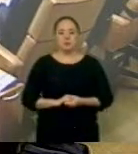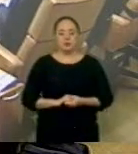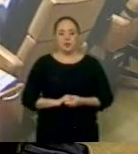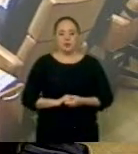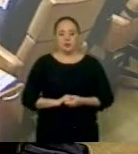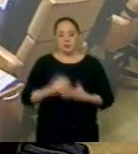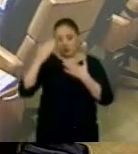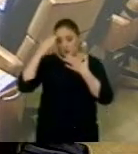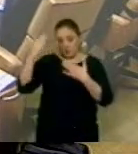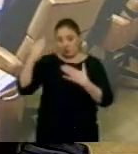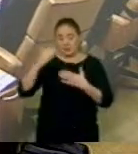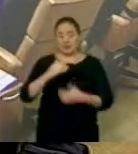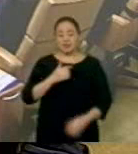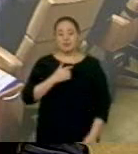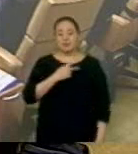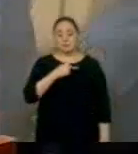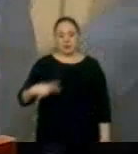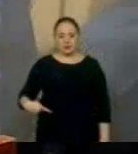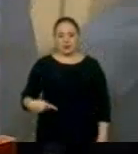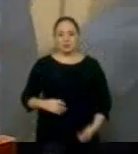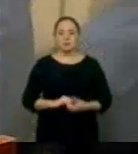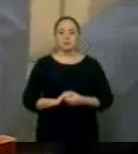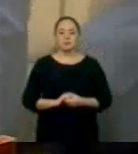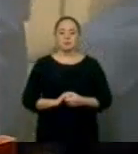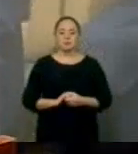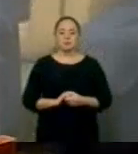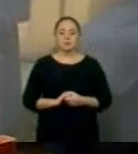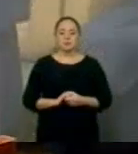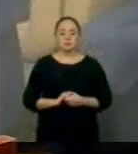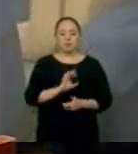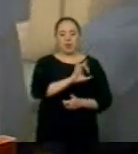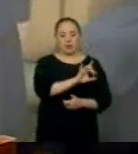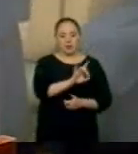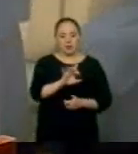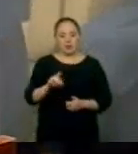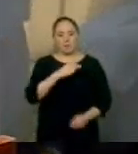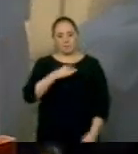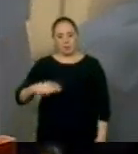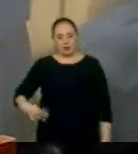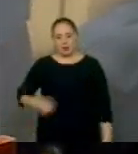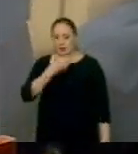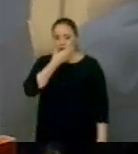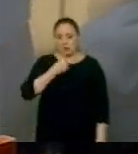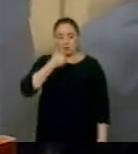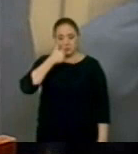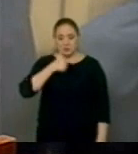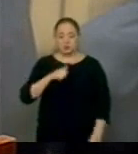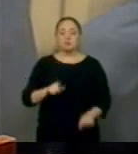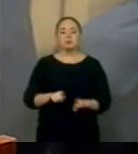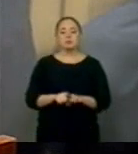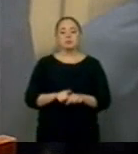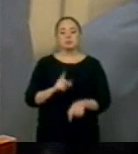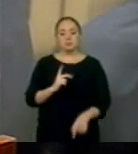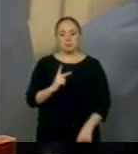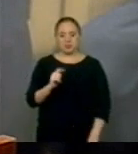presidente. Excelentíssima senhora presidente, excelentíssimos senhores ministros, senhora ministra, a senhora procuradora-geral da